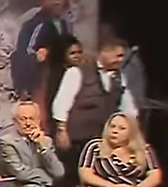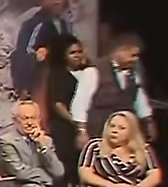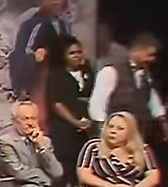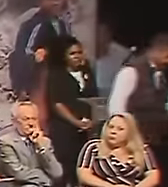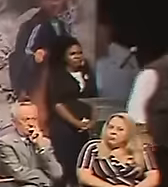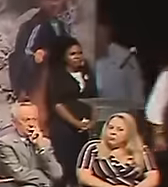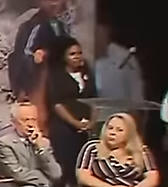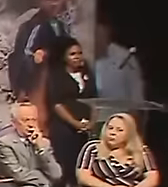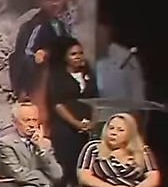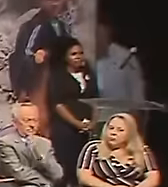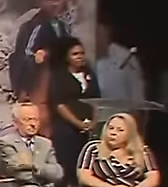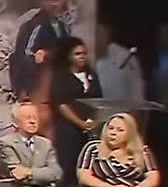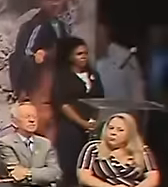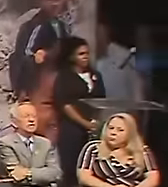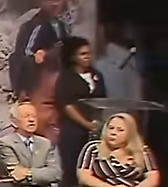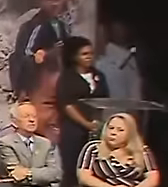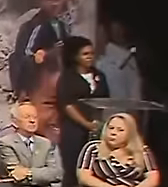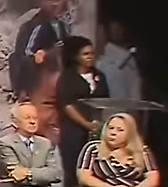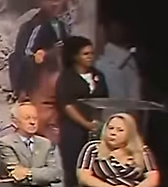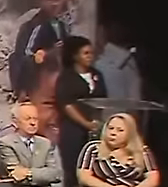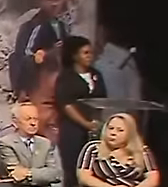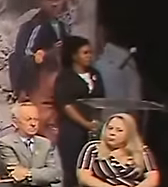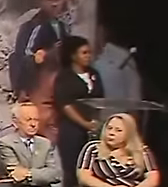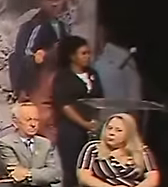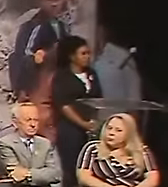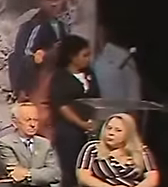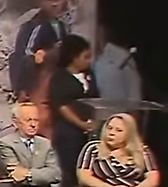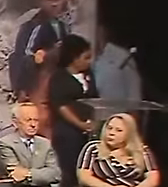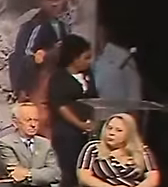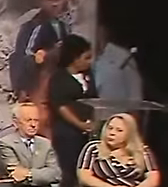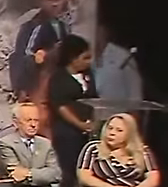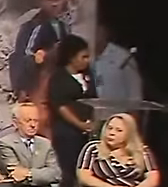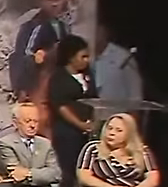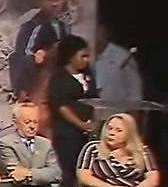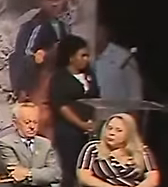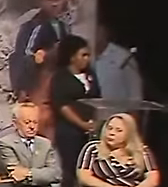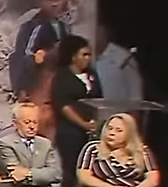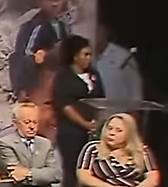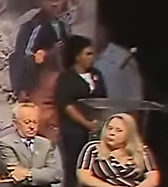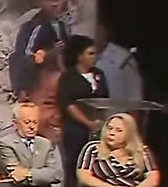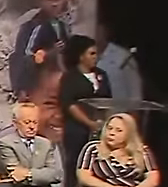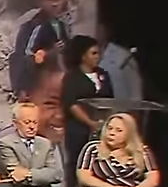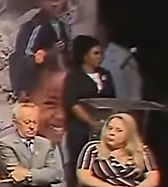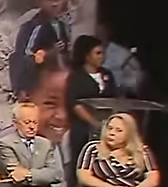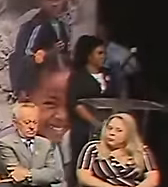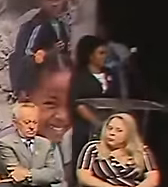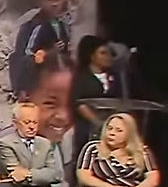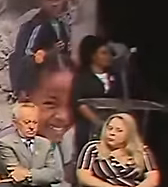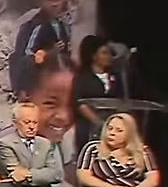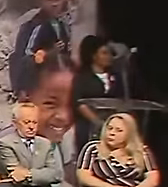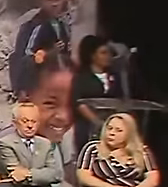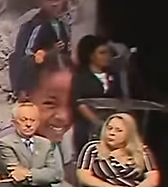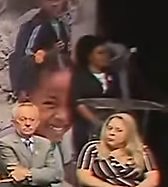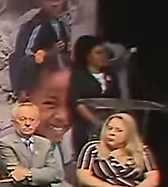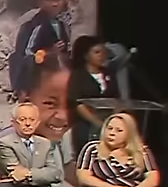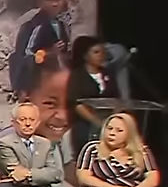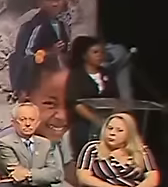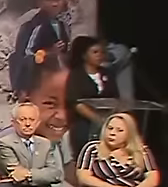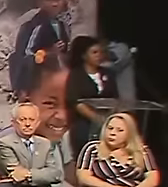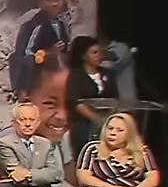queria cumprimentar nosso querido Presidente da República Michel